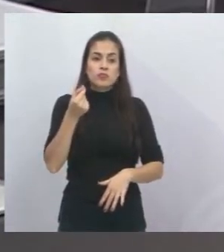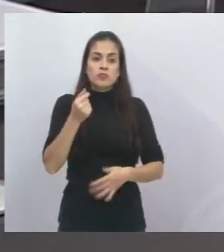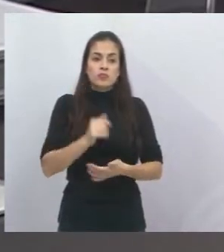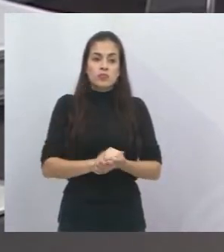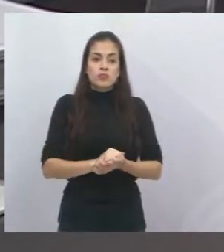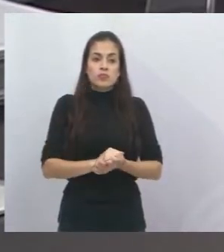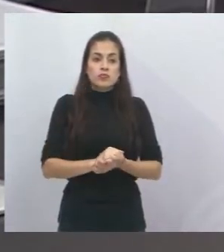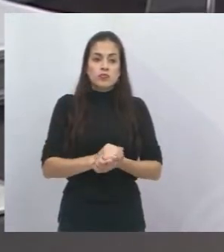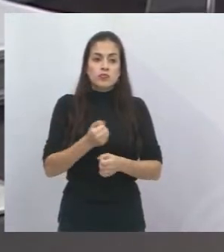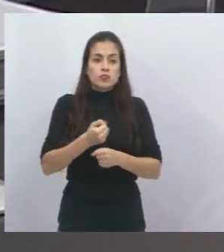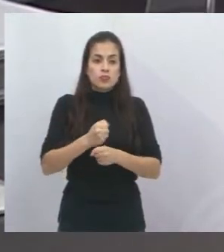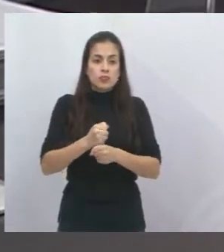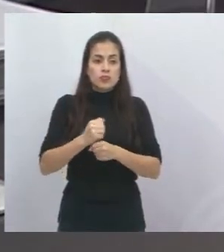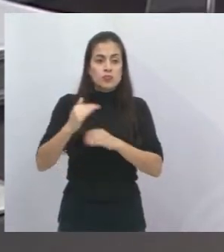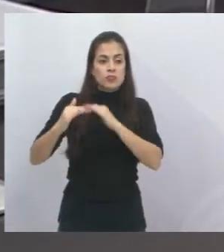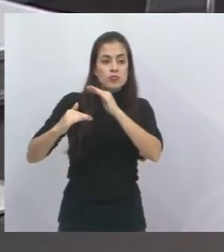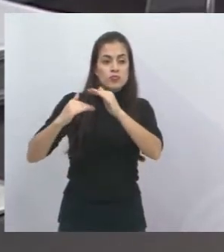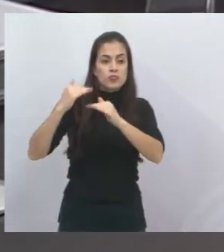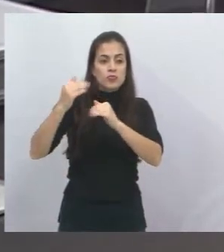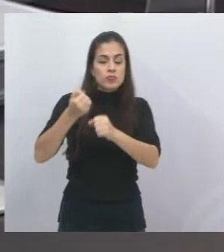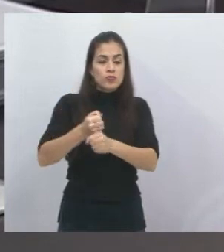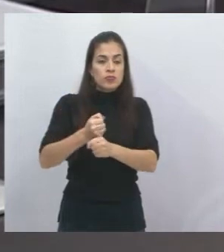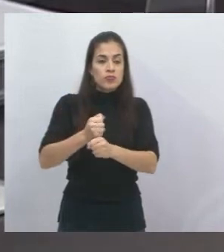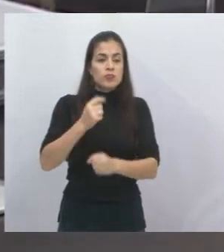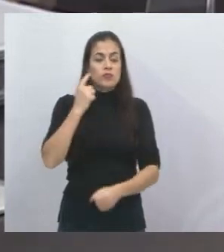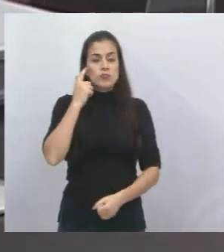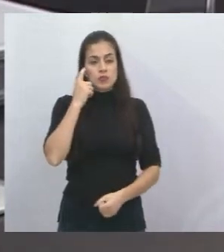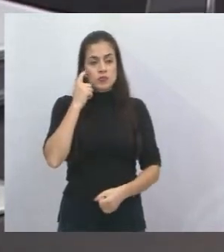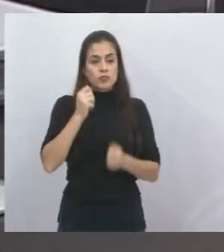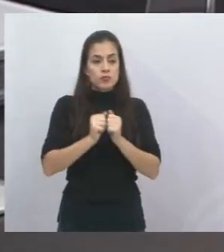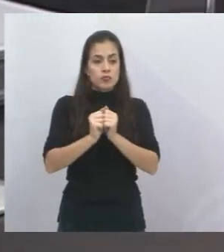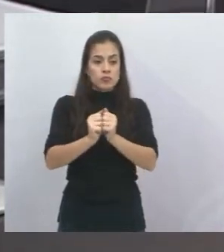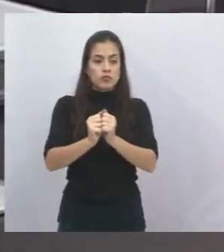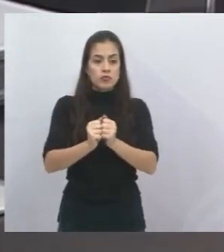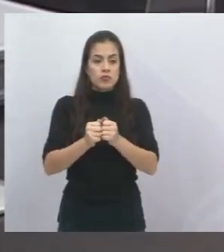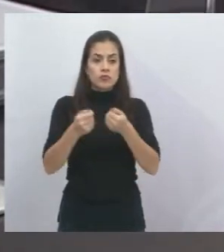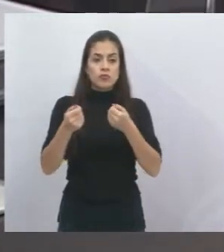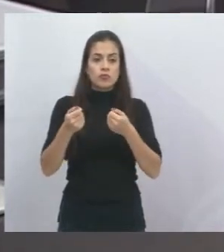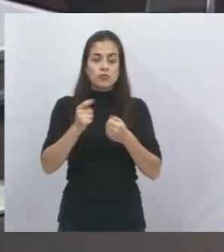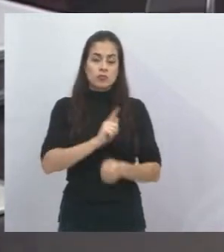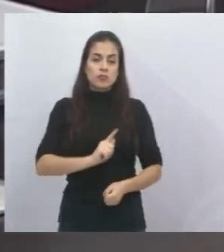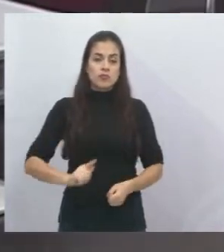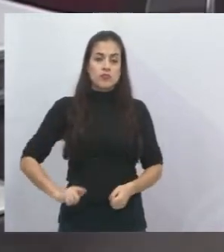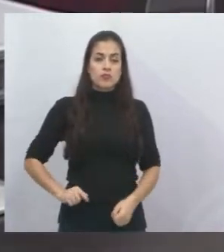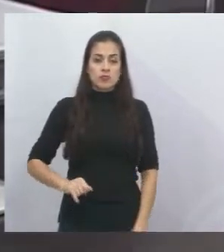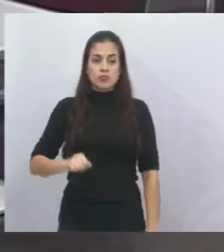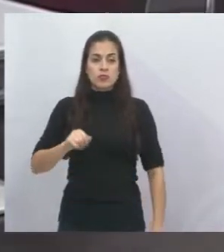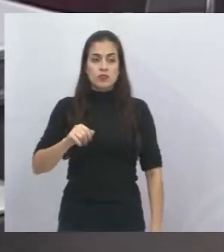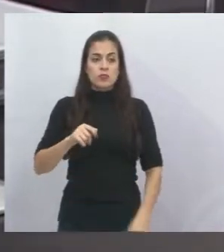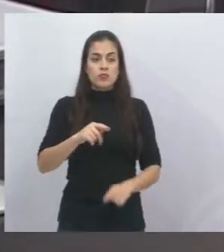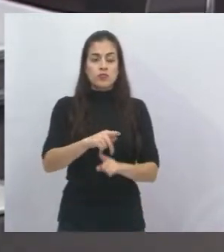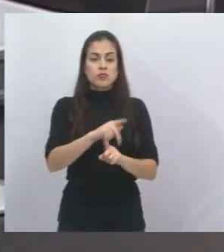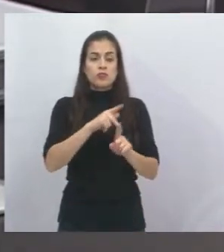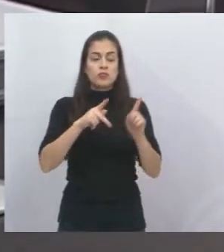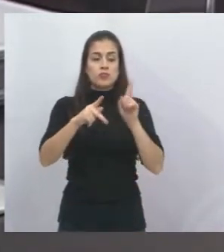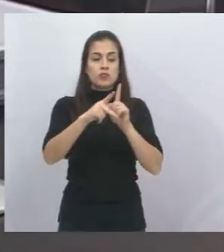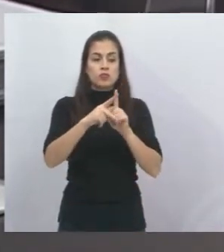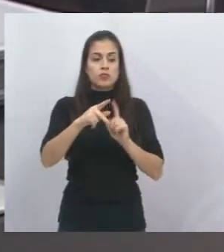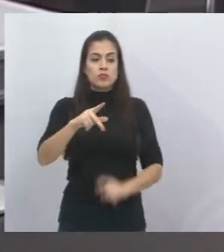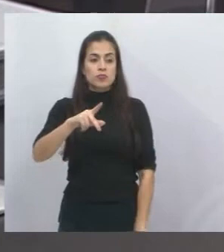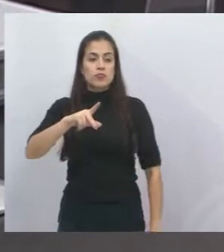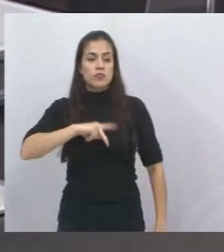ano a ano, isso vai estar sendo acompanhado aí pela gestão do IPMJ e pode ser retirado, de acordo com a